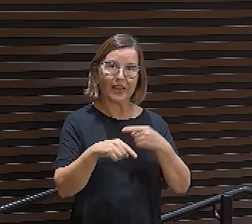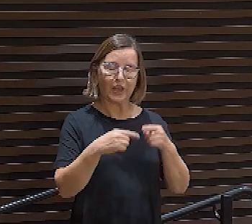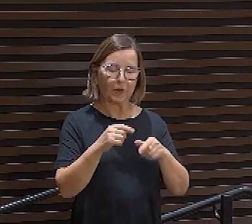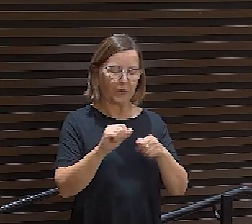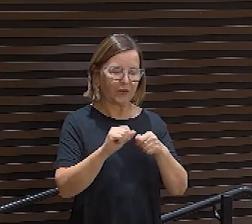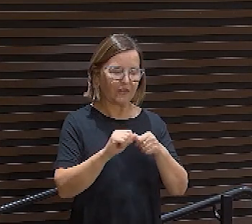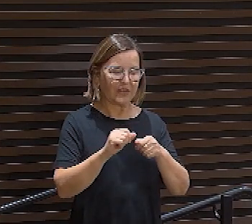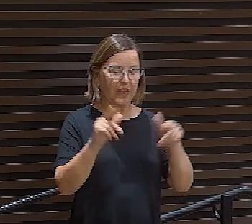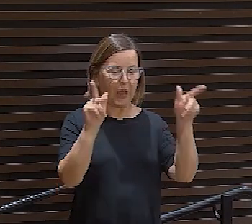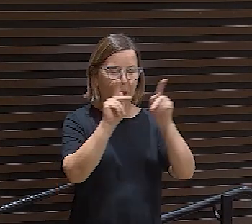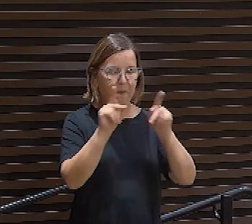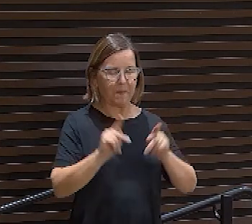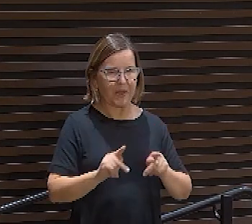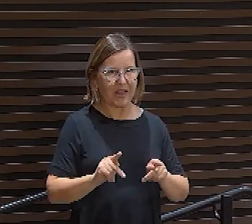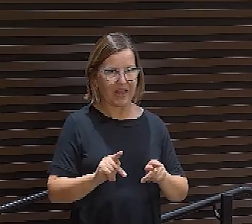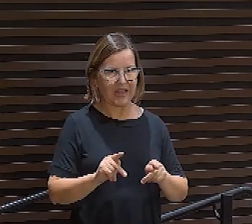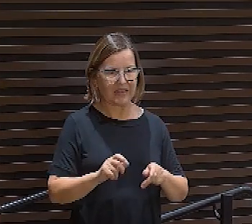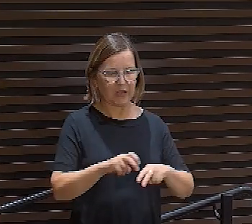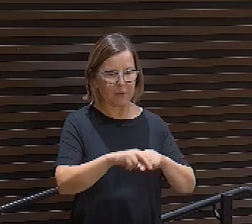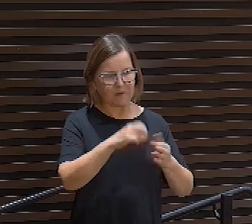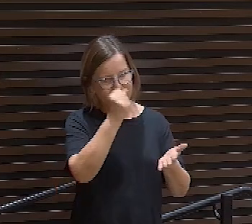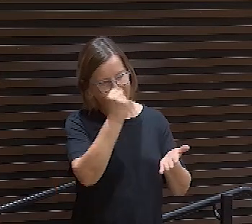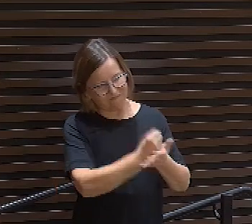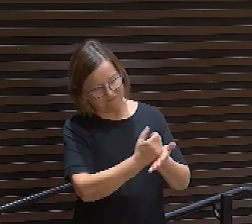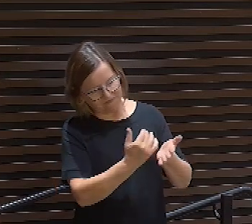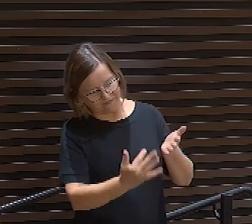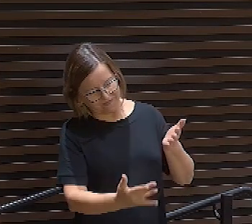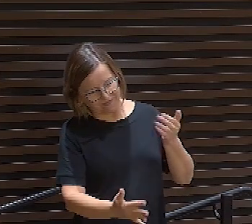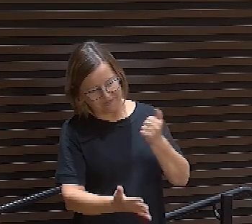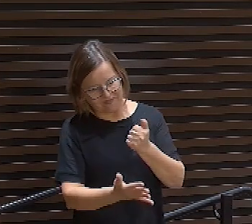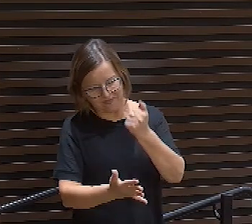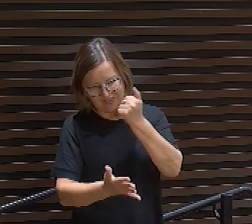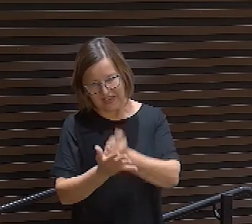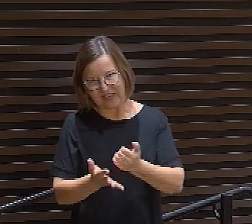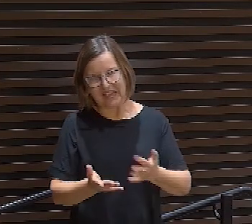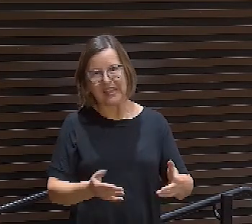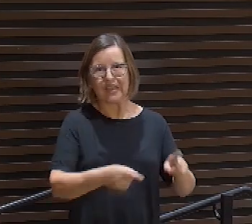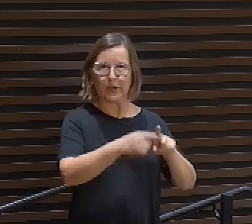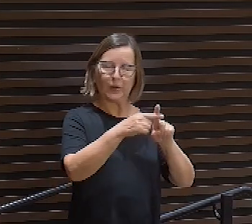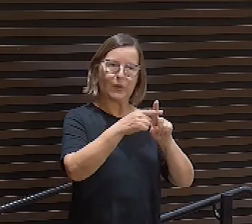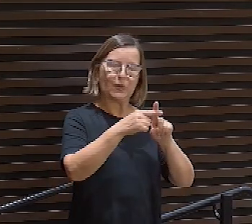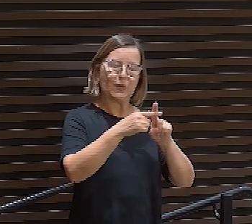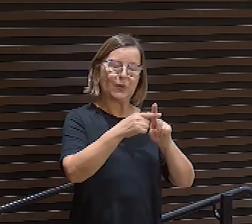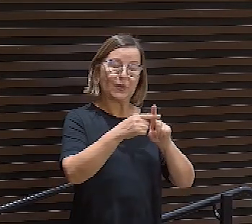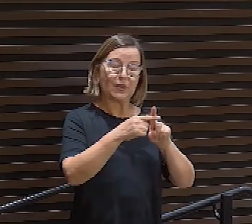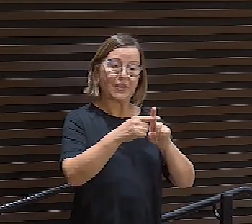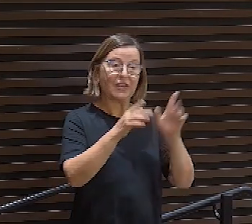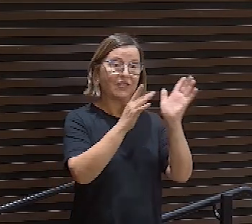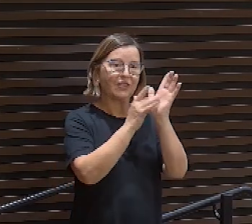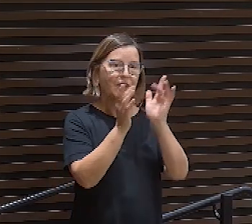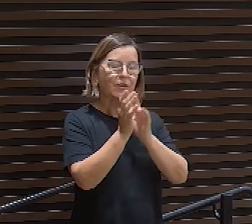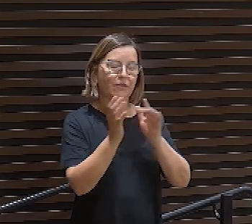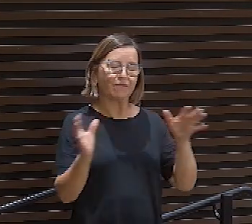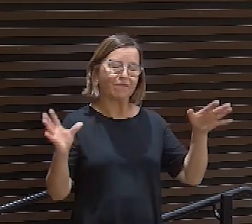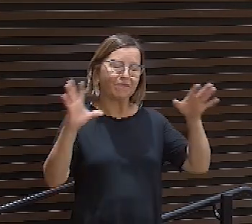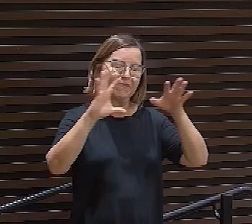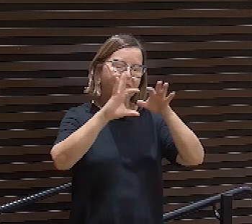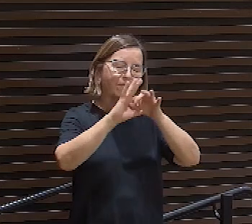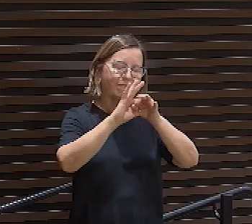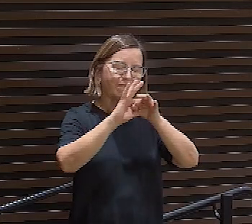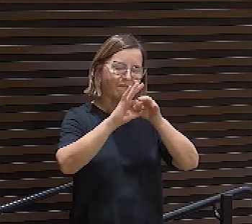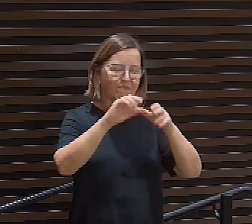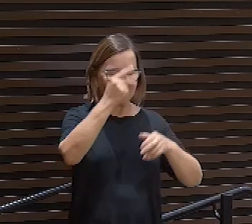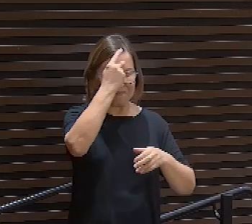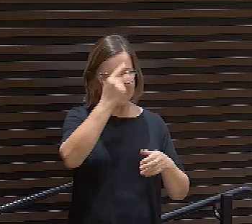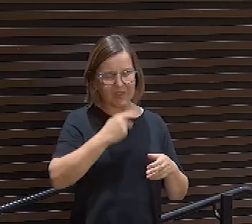paz pelo sangue da sua cruz, por meio dele reconciliasse consigo mesmo todas as coisas,